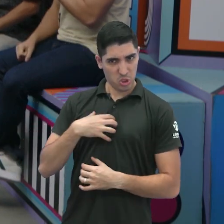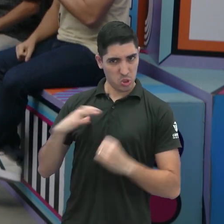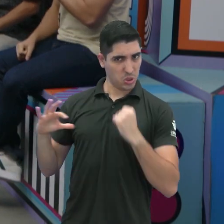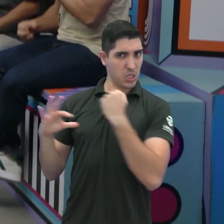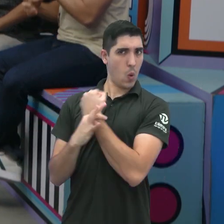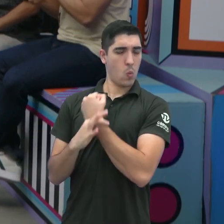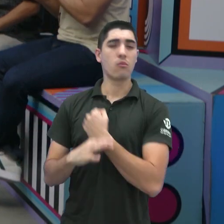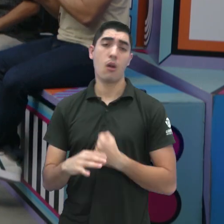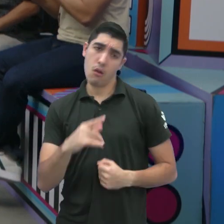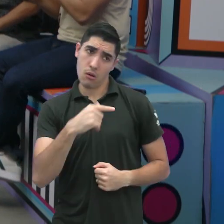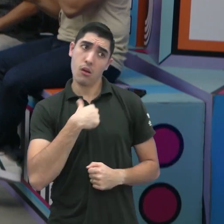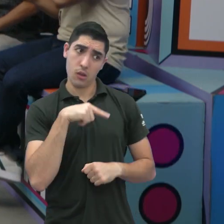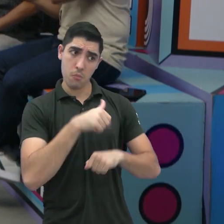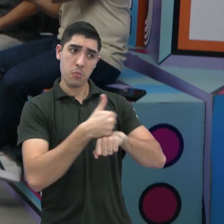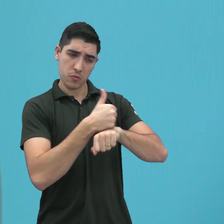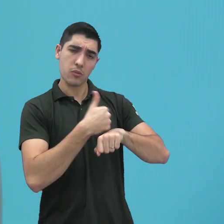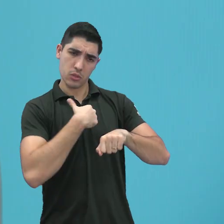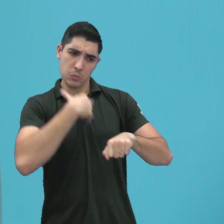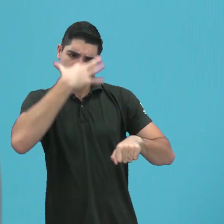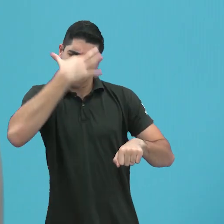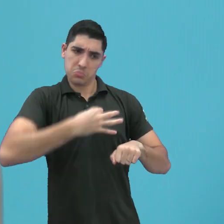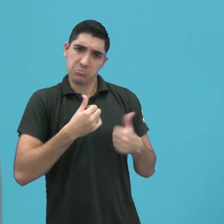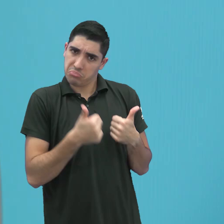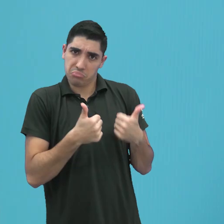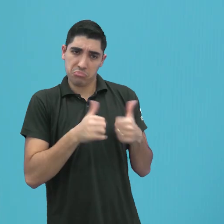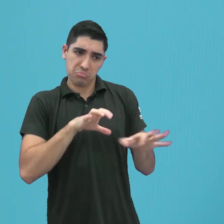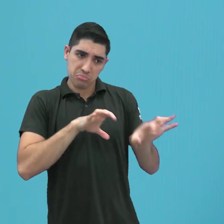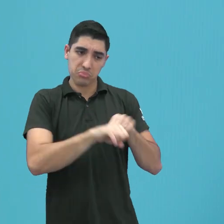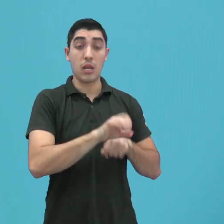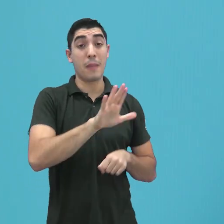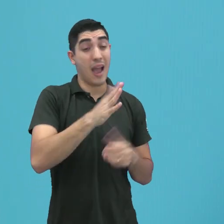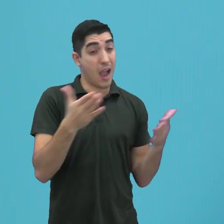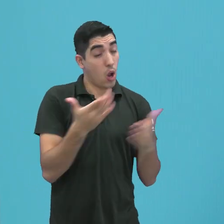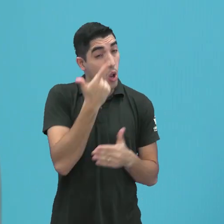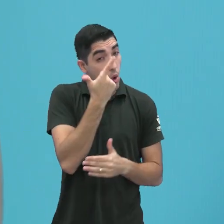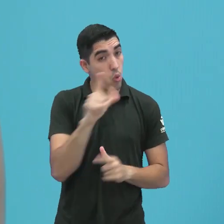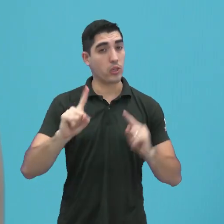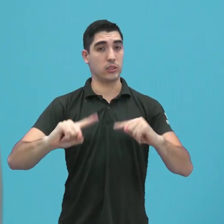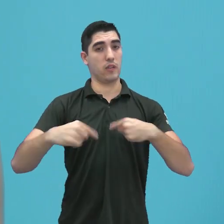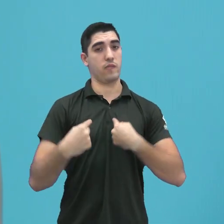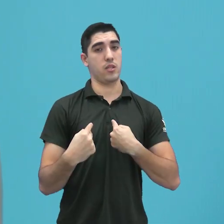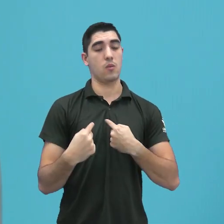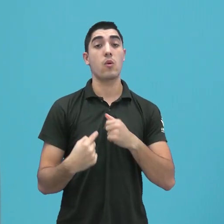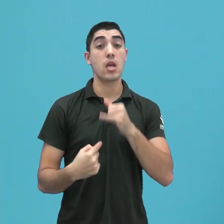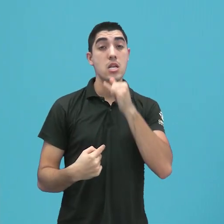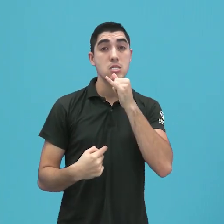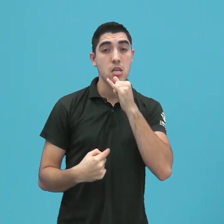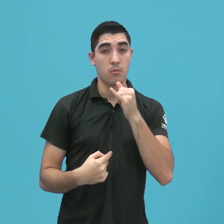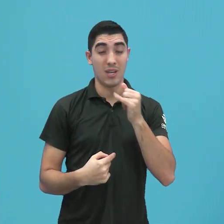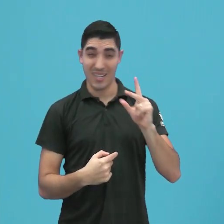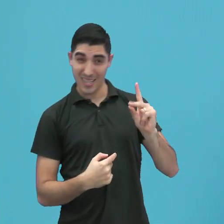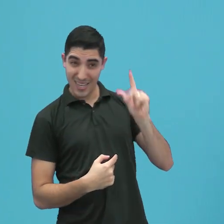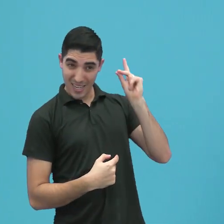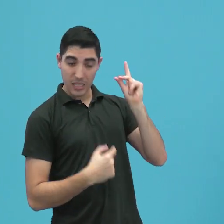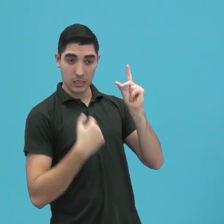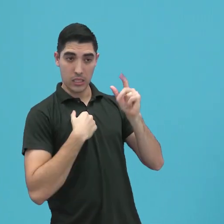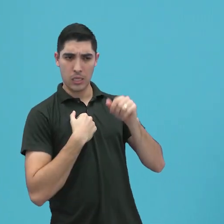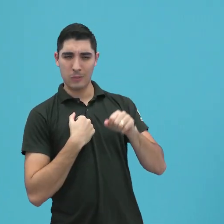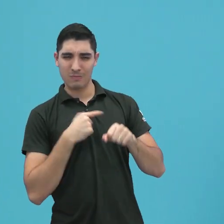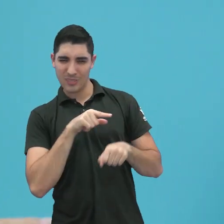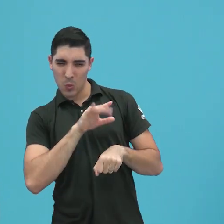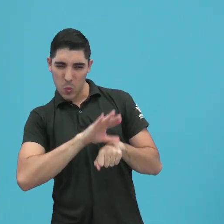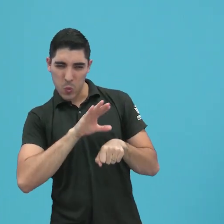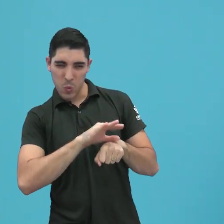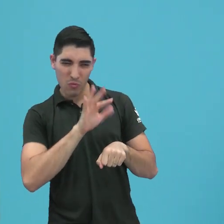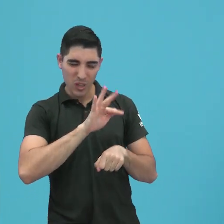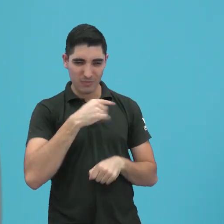Sim, na carreira que eu escolhi, sim. Mas agora é uma outra etapa. Sim. Eu tive muito essa insegurança quando eu entrei no curso.